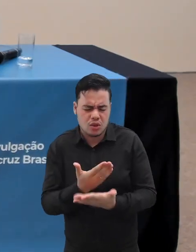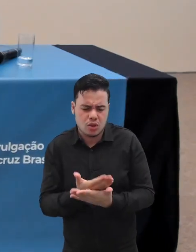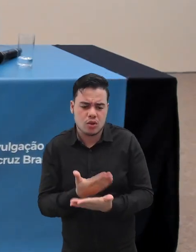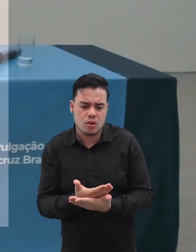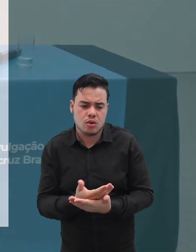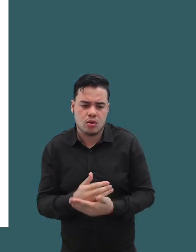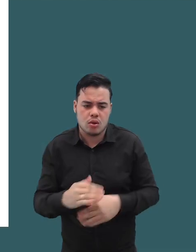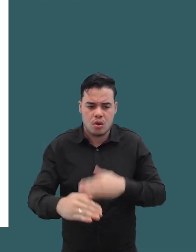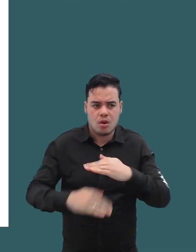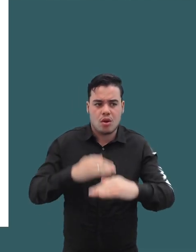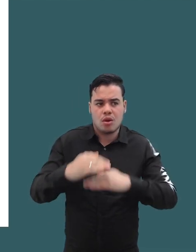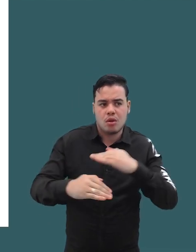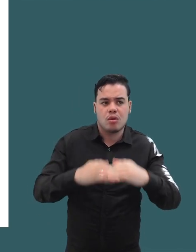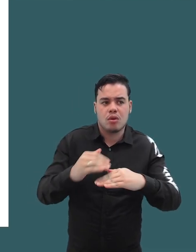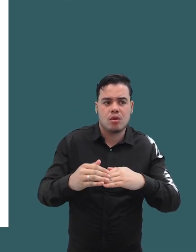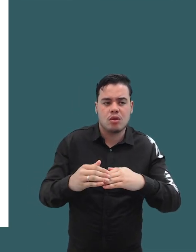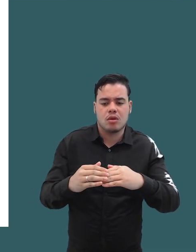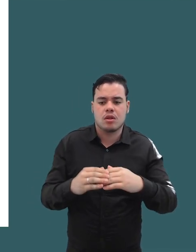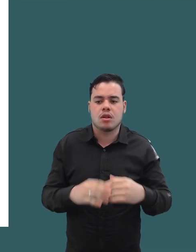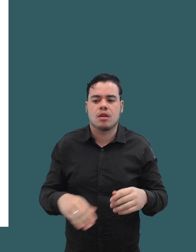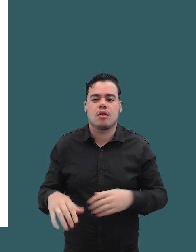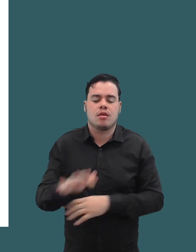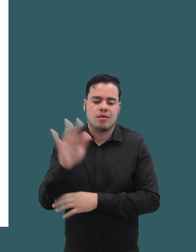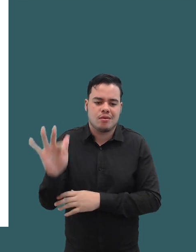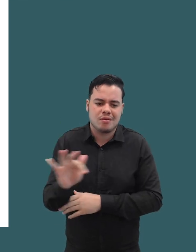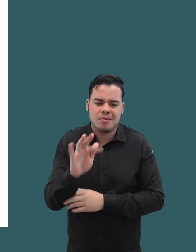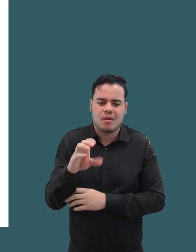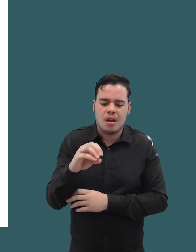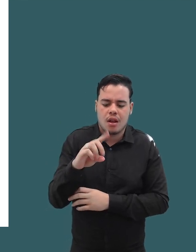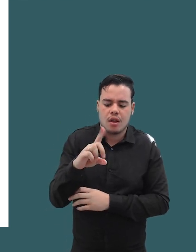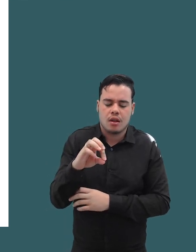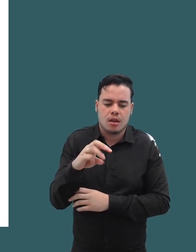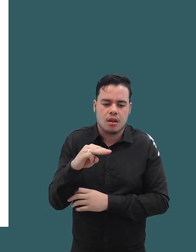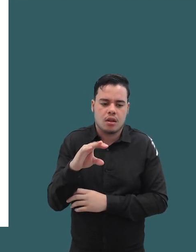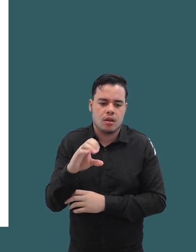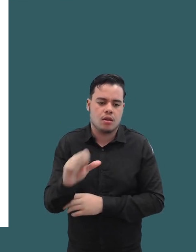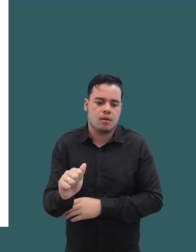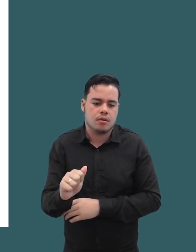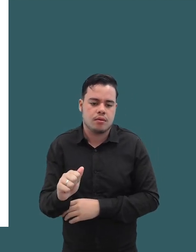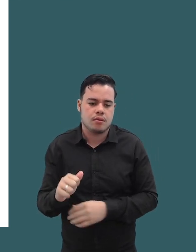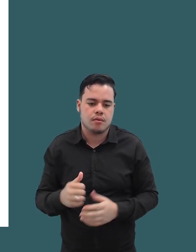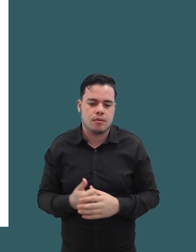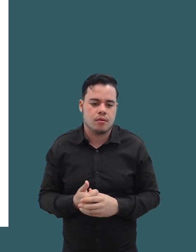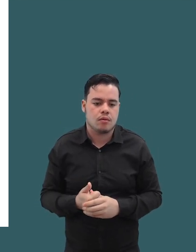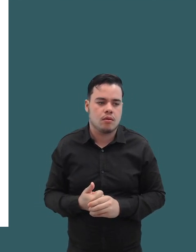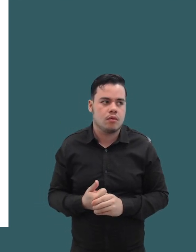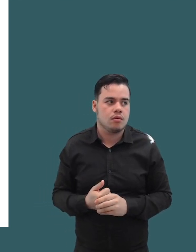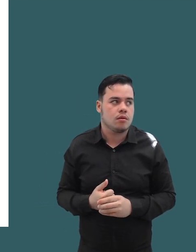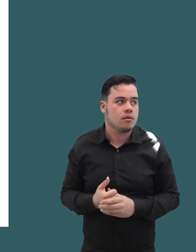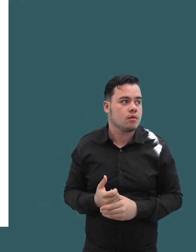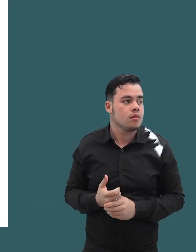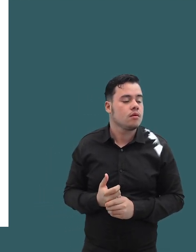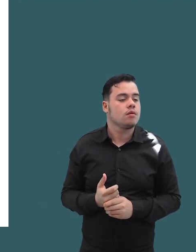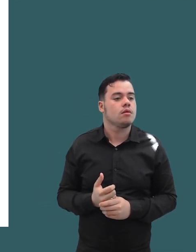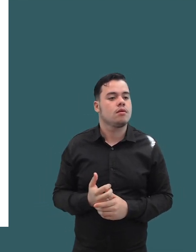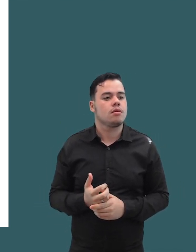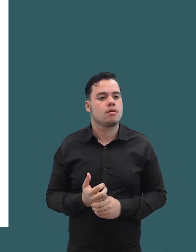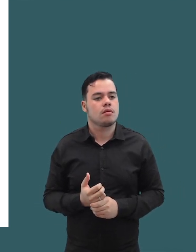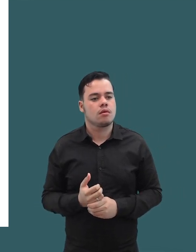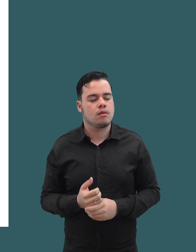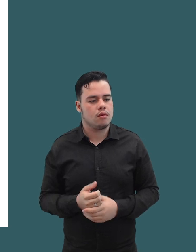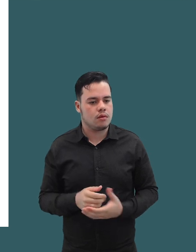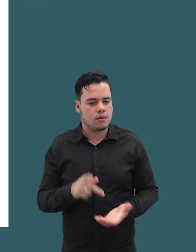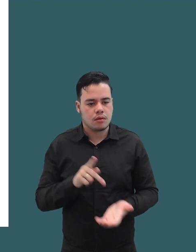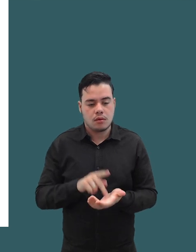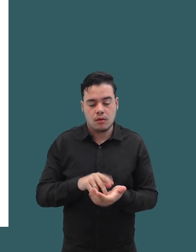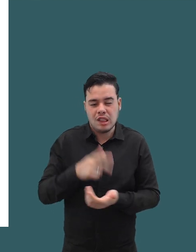essa ponte, se você puder colocar aí na tela, fazer essa ponte, o próximo, por favor. Eu tenho que deixar aqui. Na verdade, eu